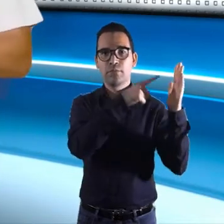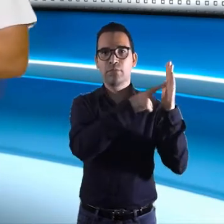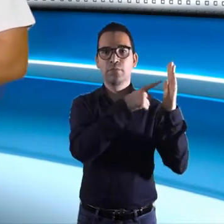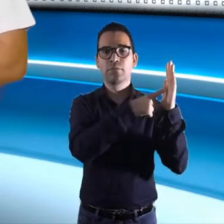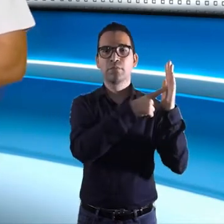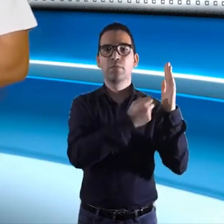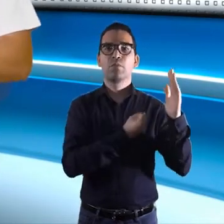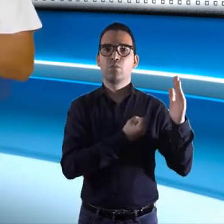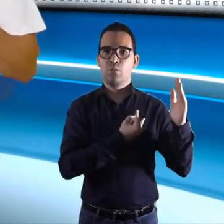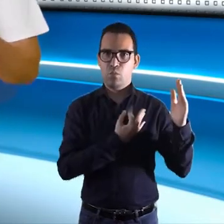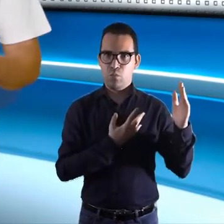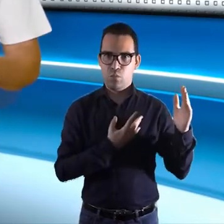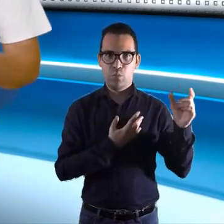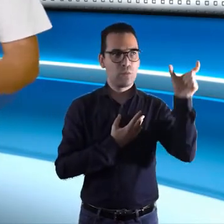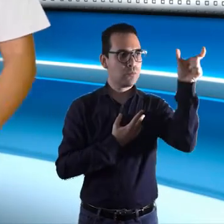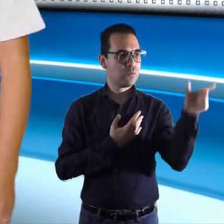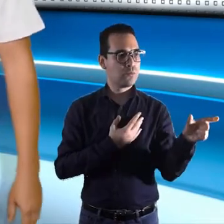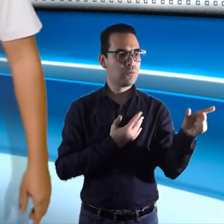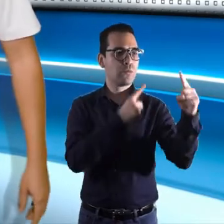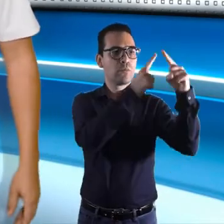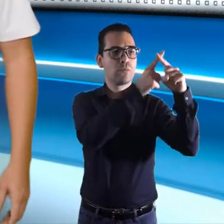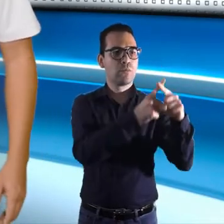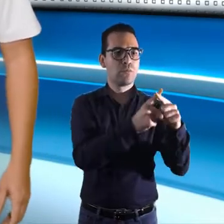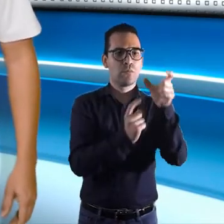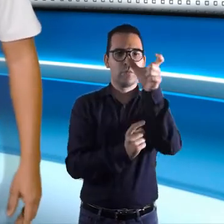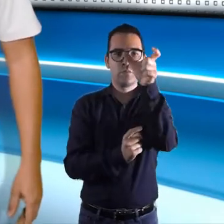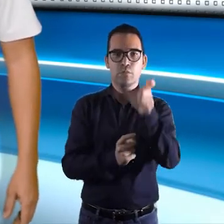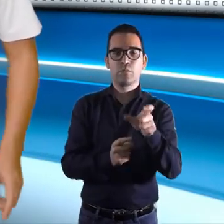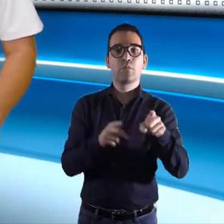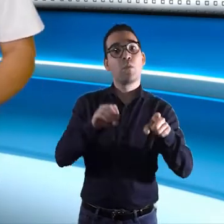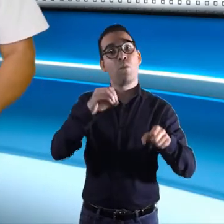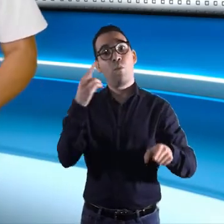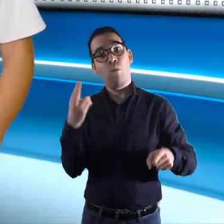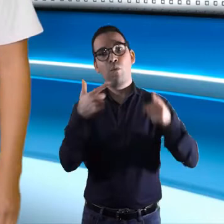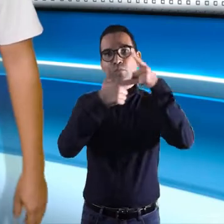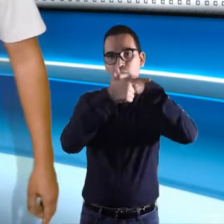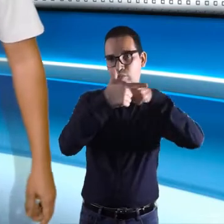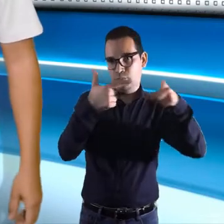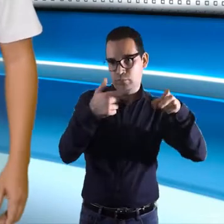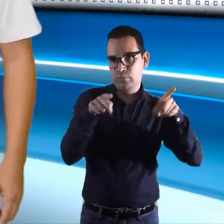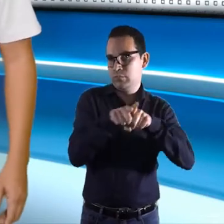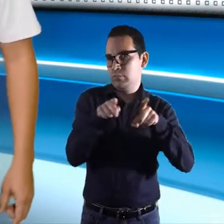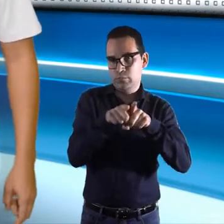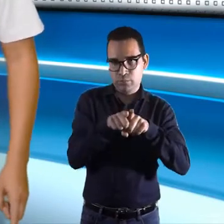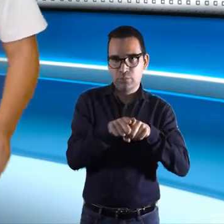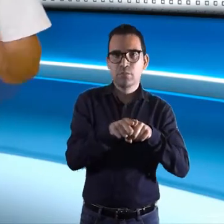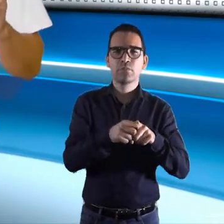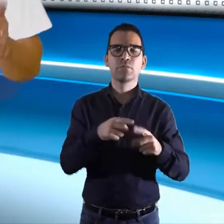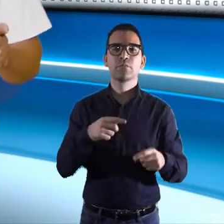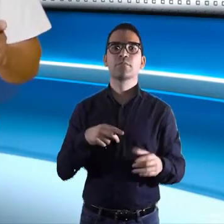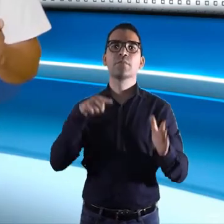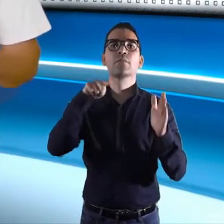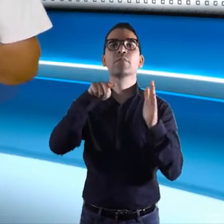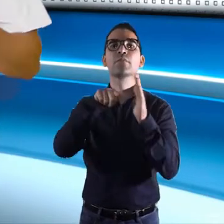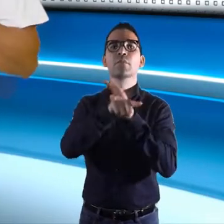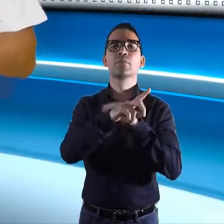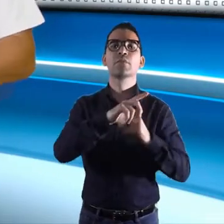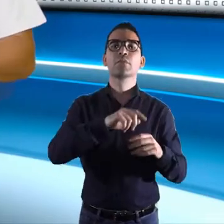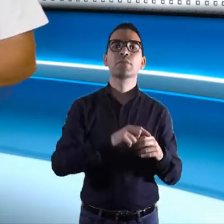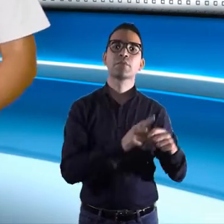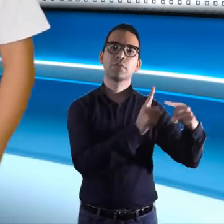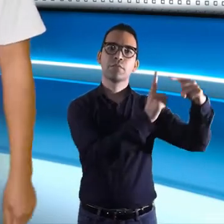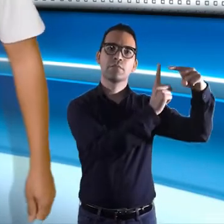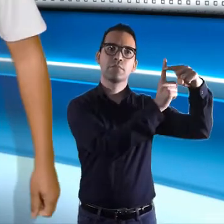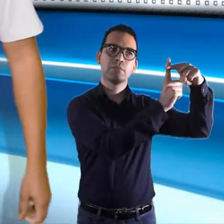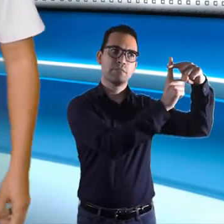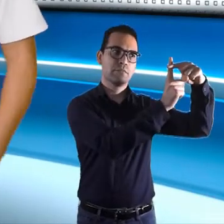sendo multiplicados e divididos e faz a seguinte pergunta: os sinais